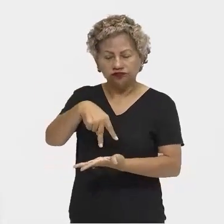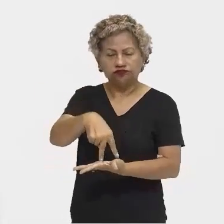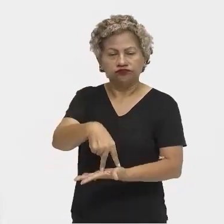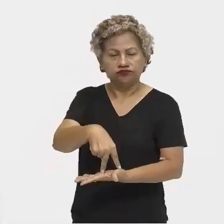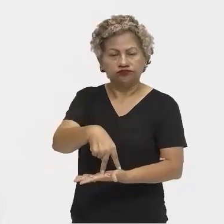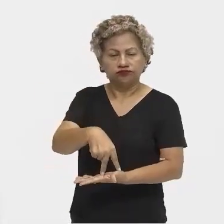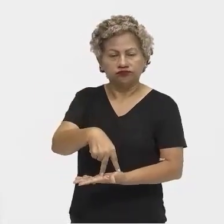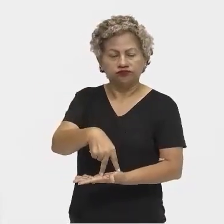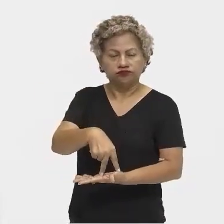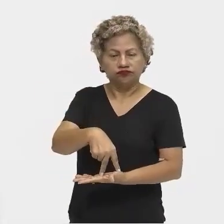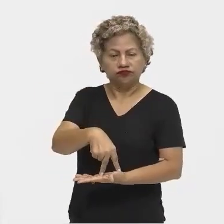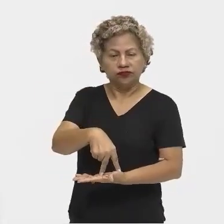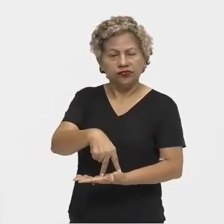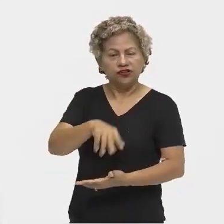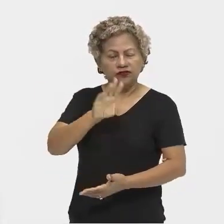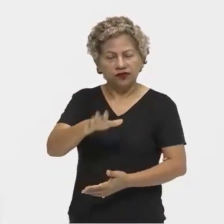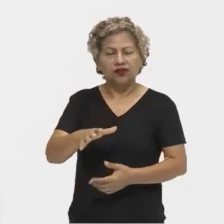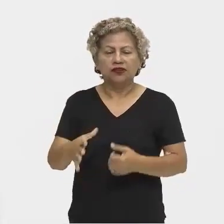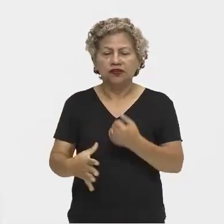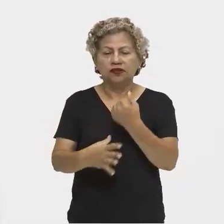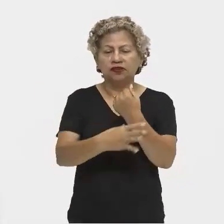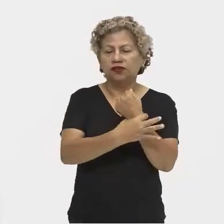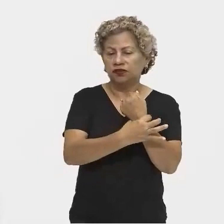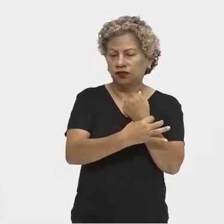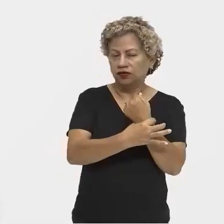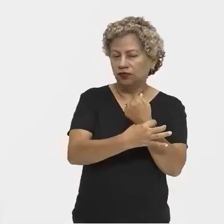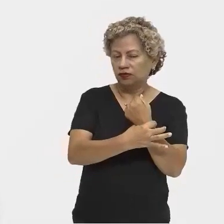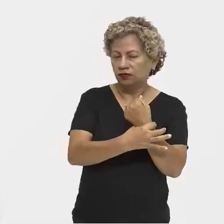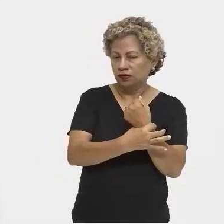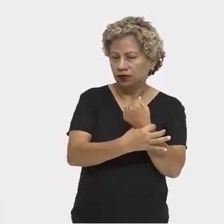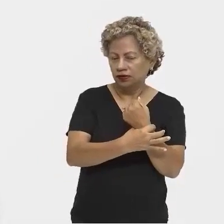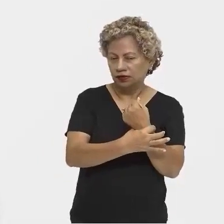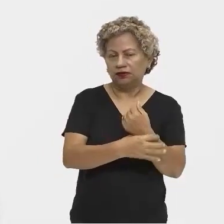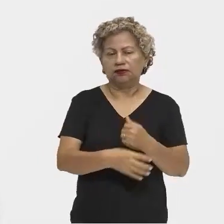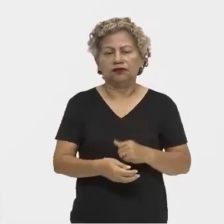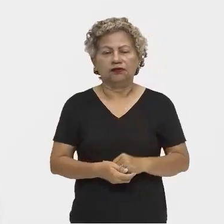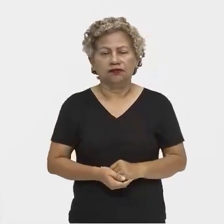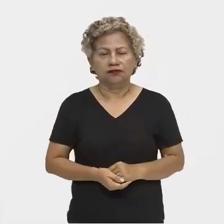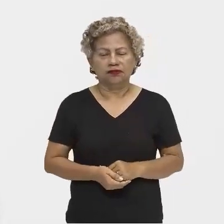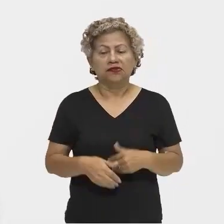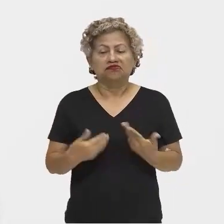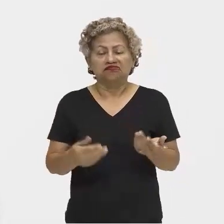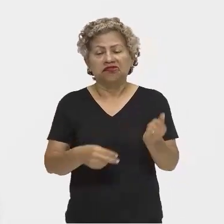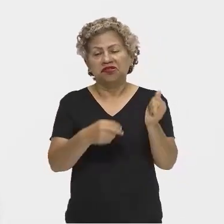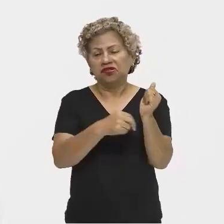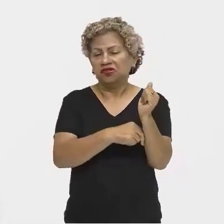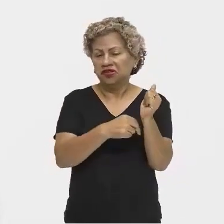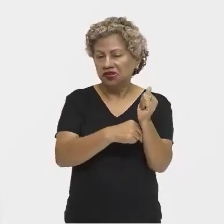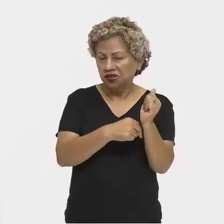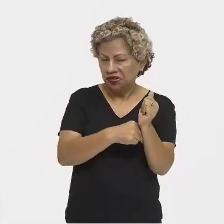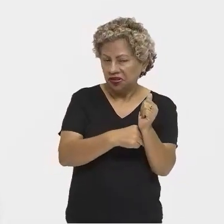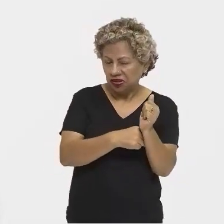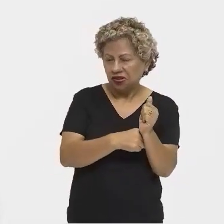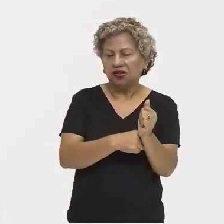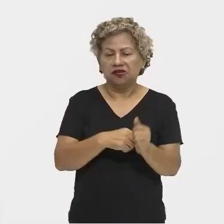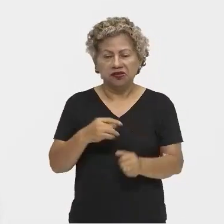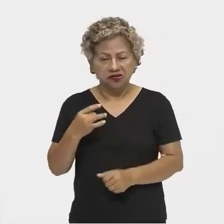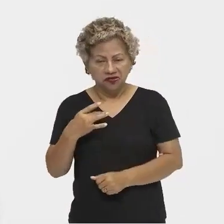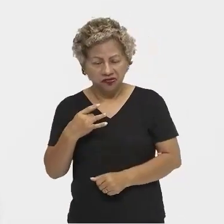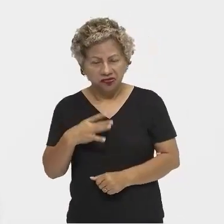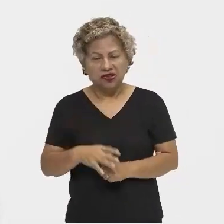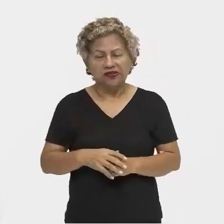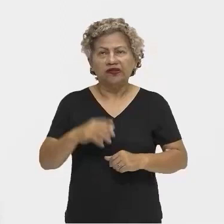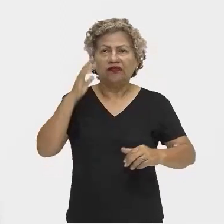de lidar. Aquilo que eu falei, né? O grande segredo, né, que está aí para vocês, na maior parte das vezes, é que nós